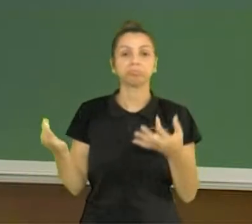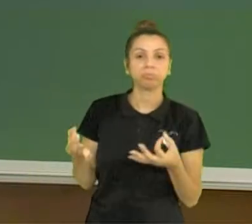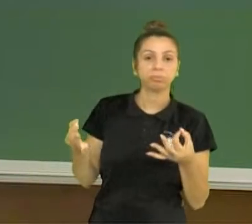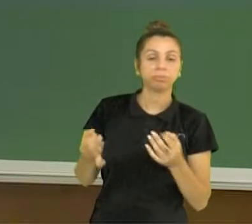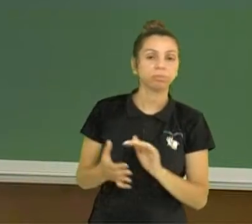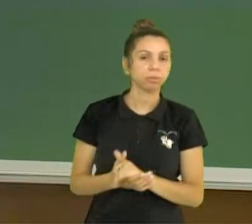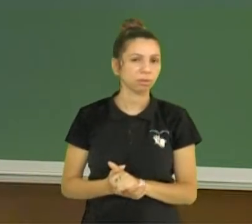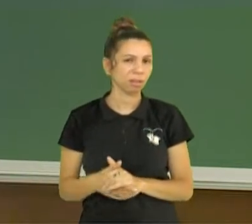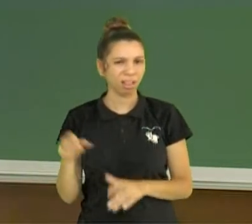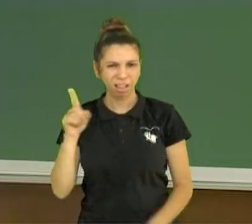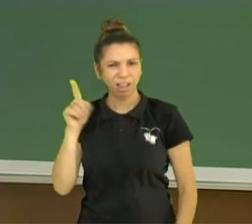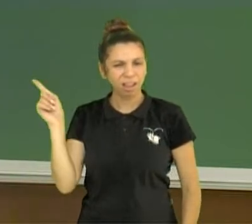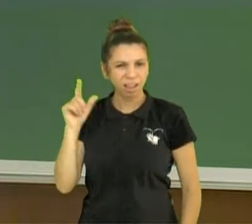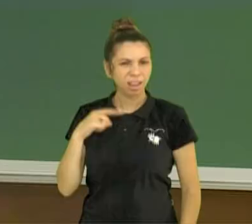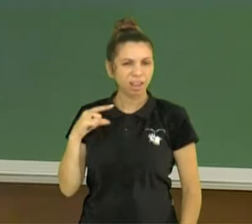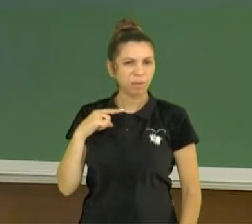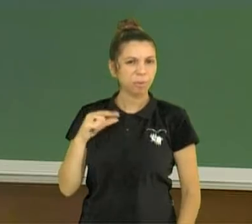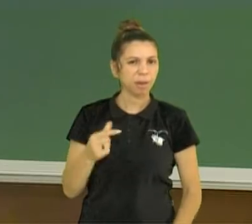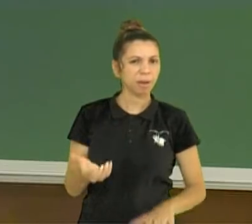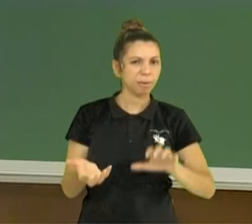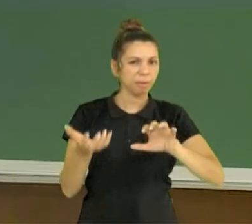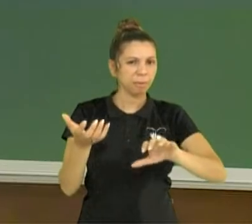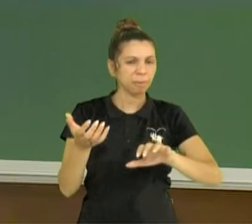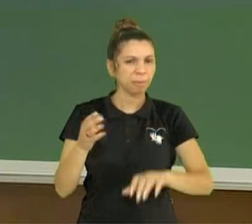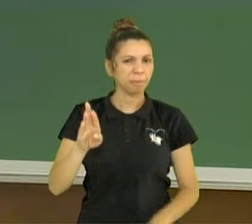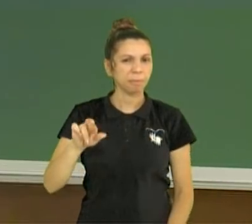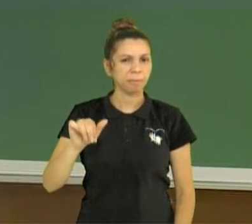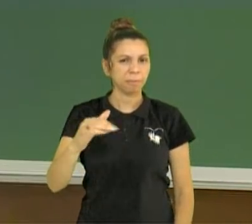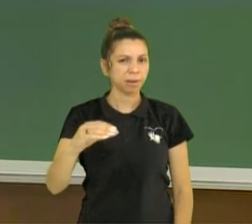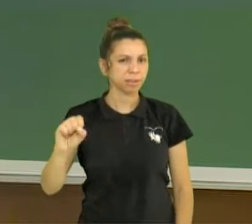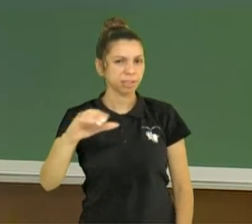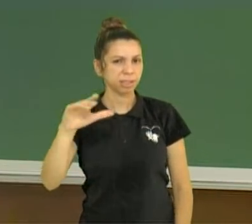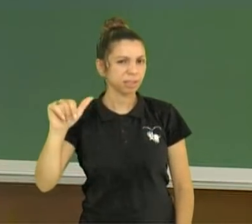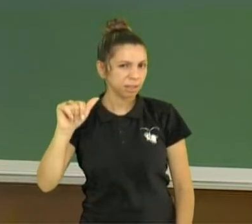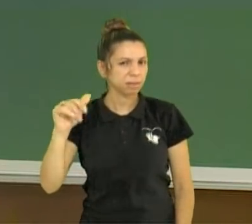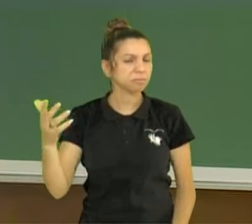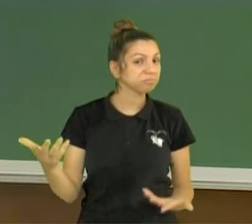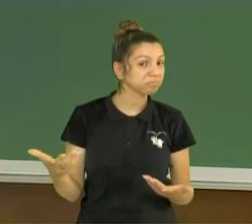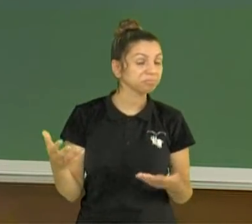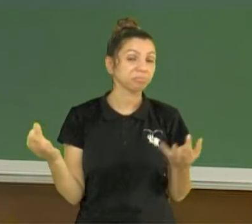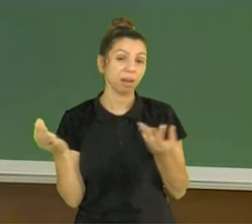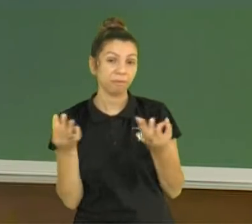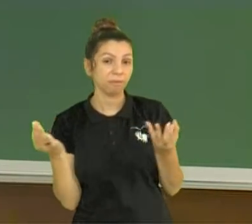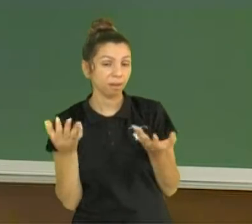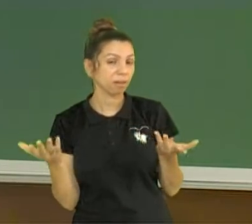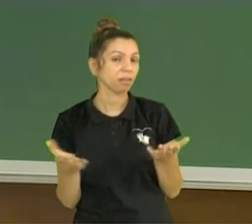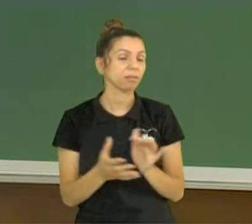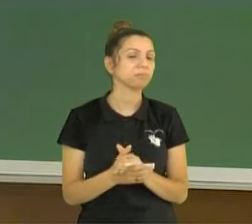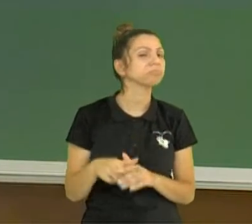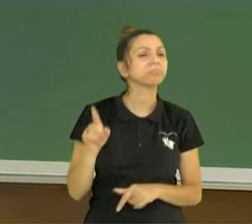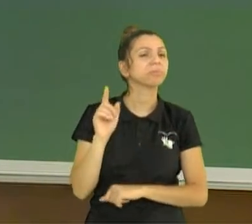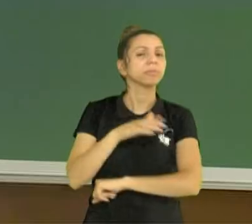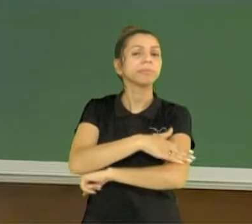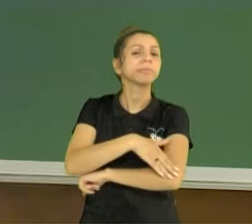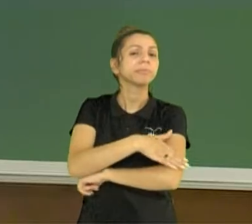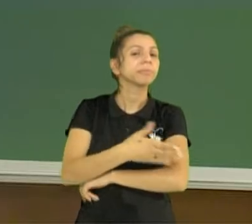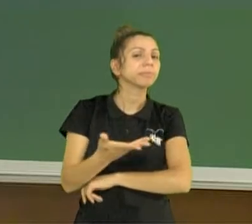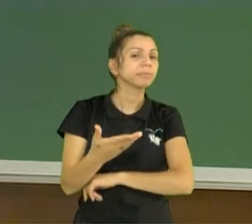professor, isso não é Brasília, não? Correto, muito bem observado. Então, que praça é essa?